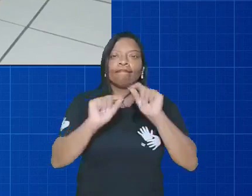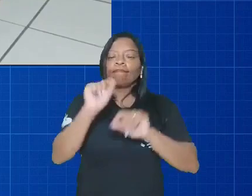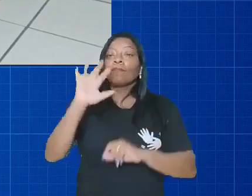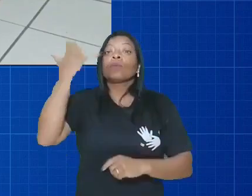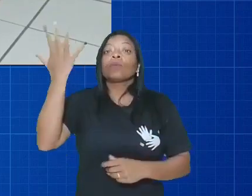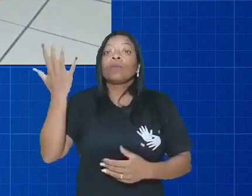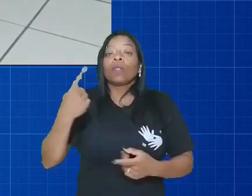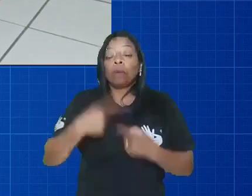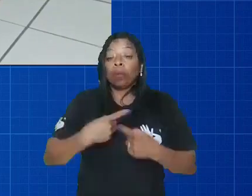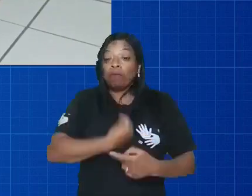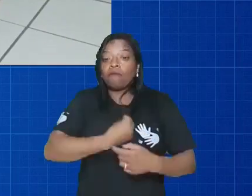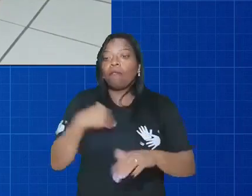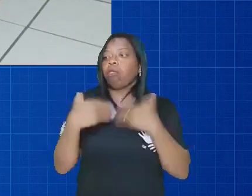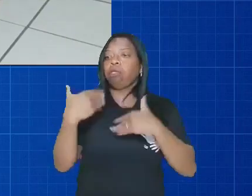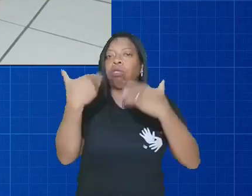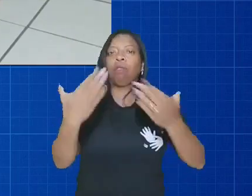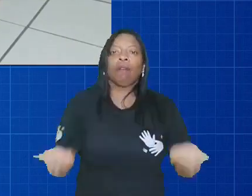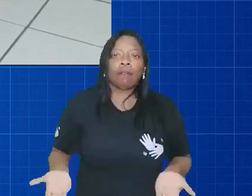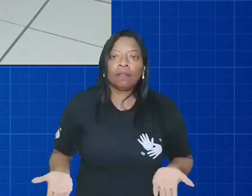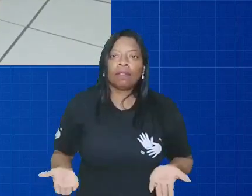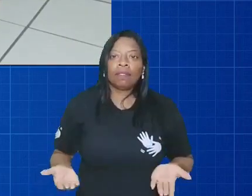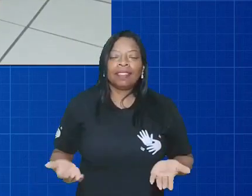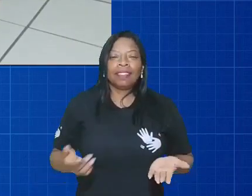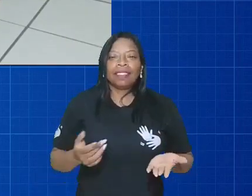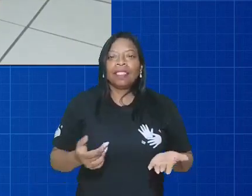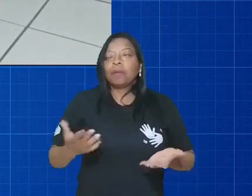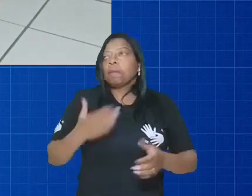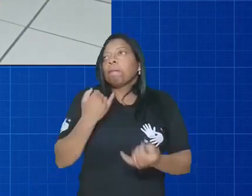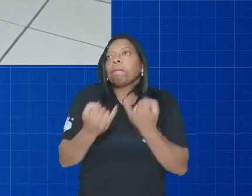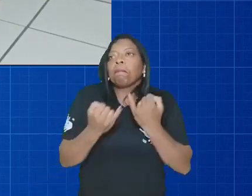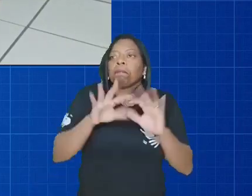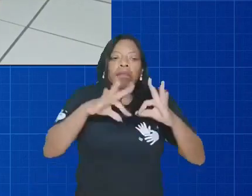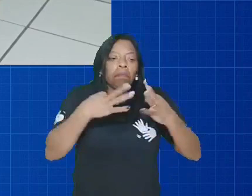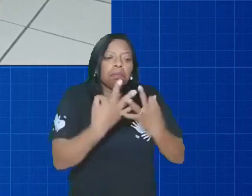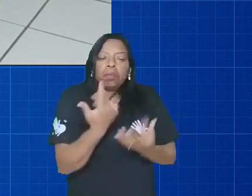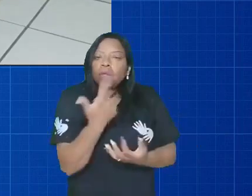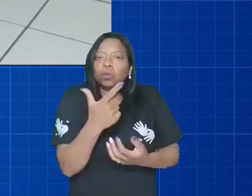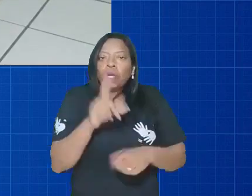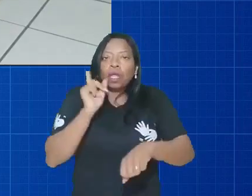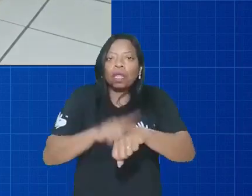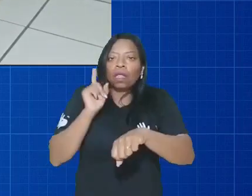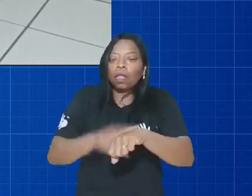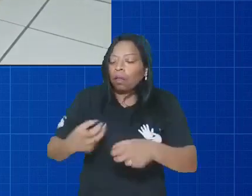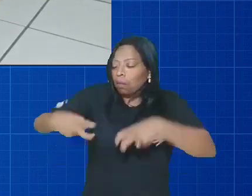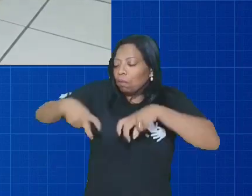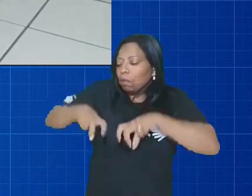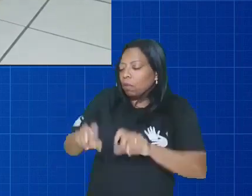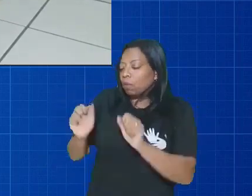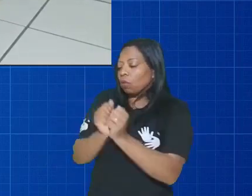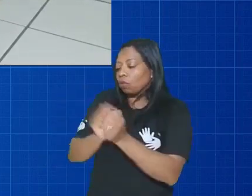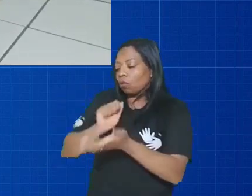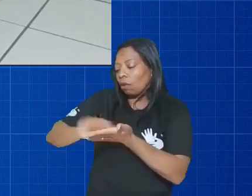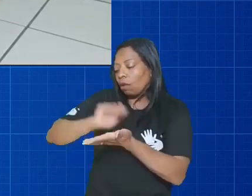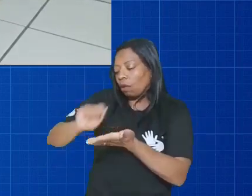Porque agora o ritmo da vida está tão acelerado, os pais não têm mais tempo de sentar, fazer uma tarefa de